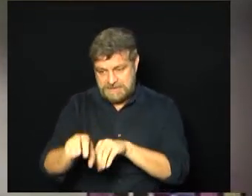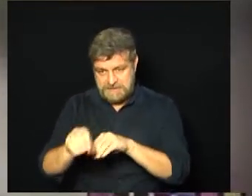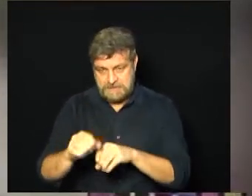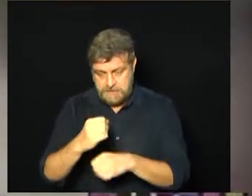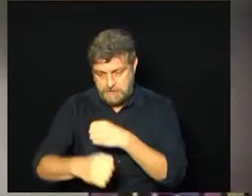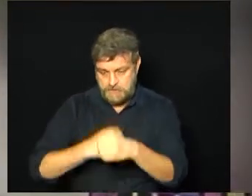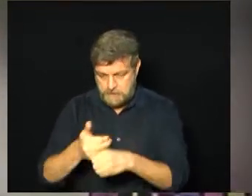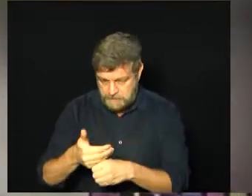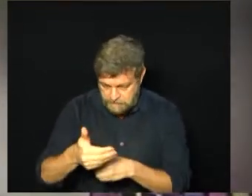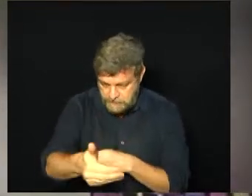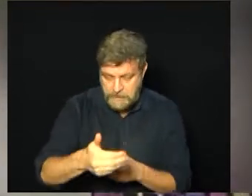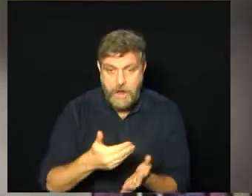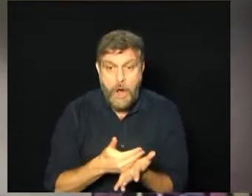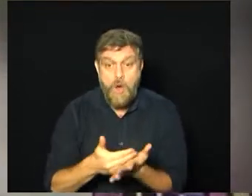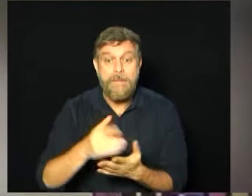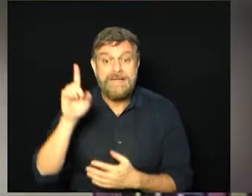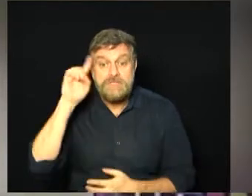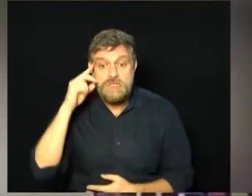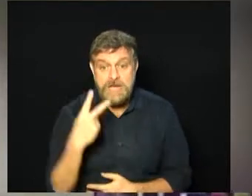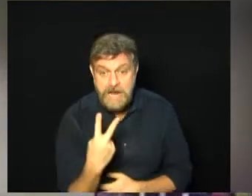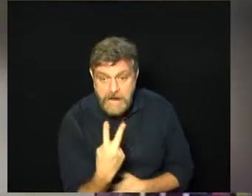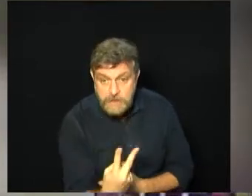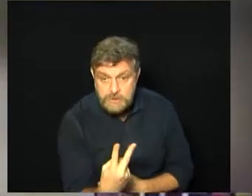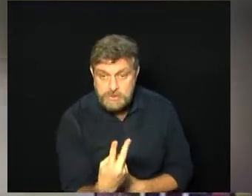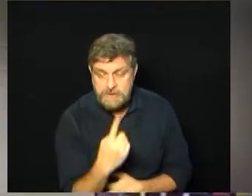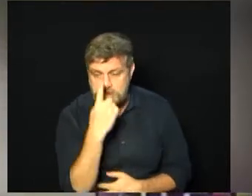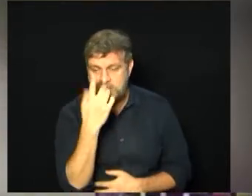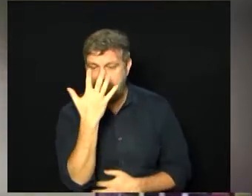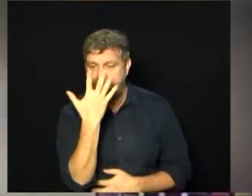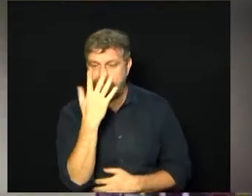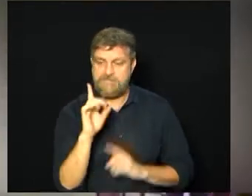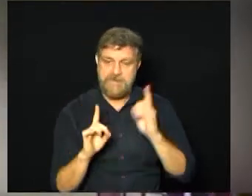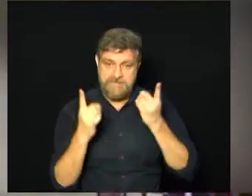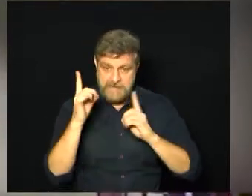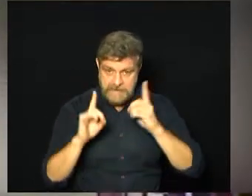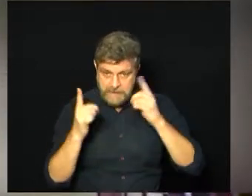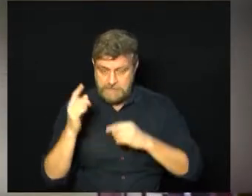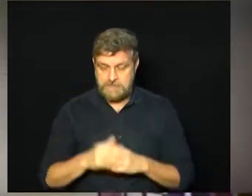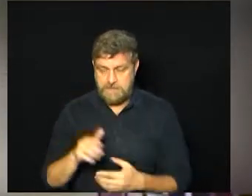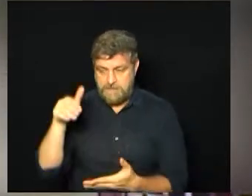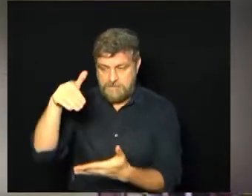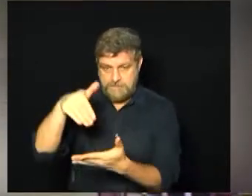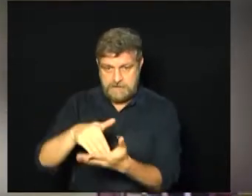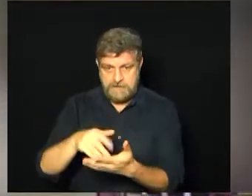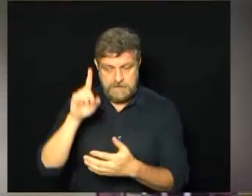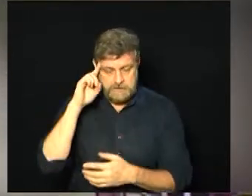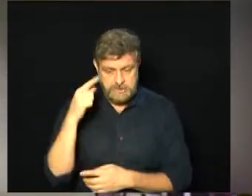ano terão início no dia 2 de fevereiro, com término no dia